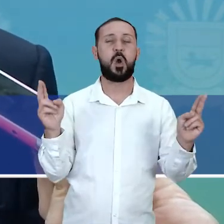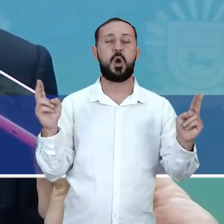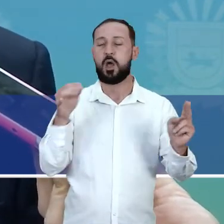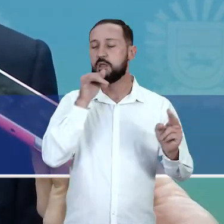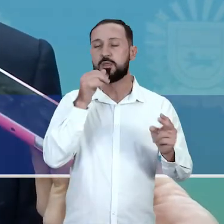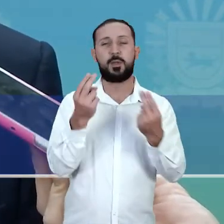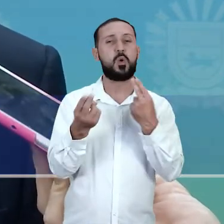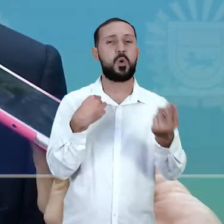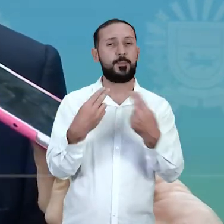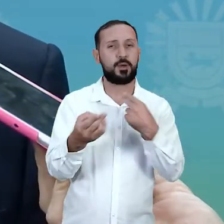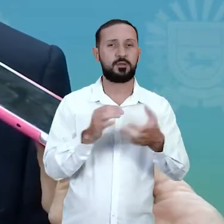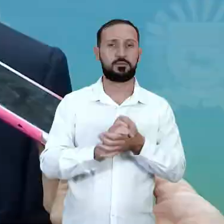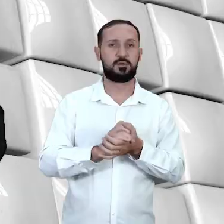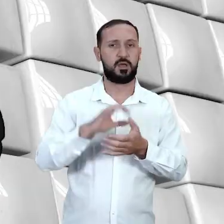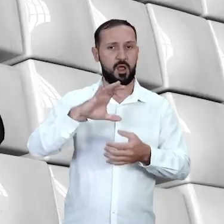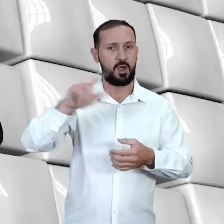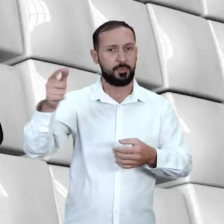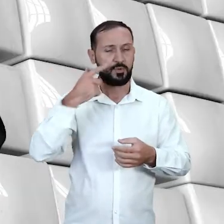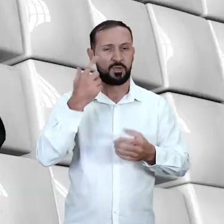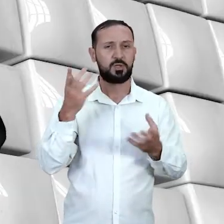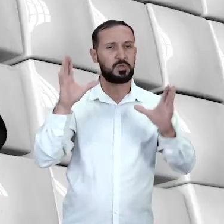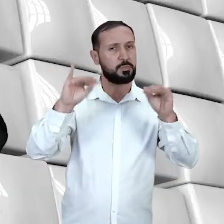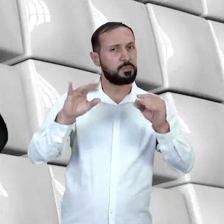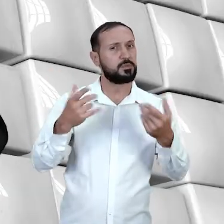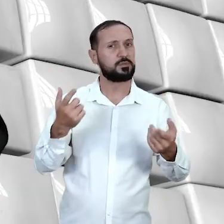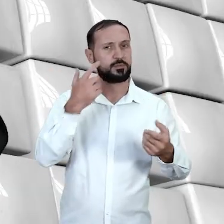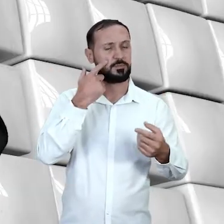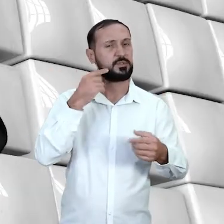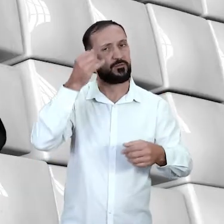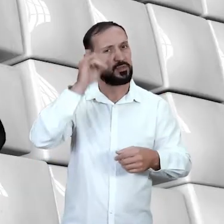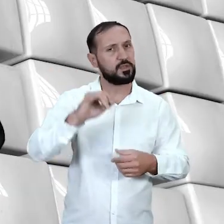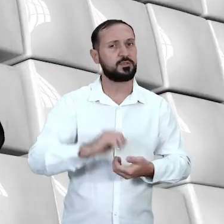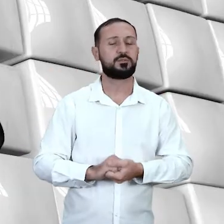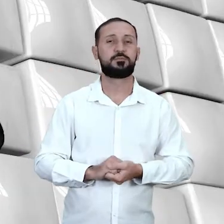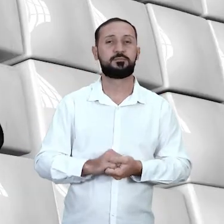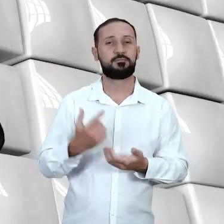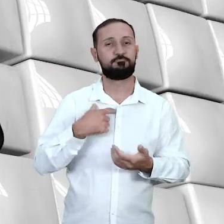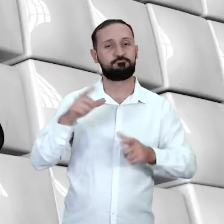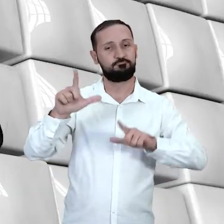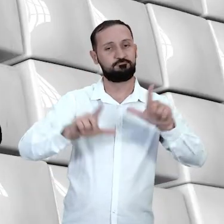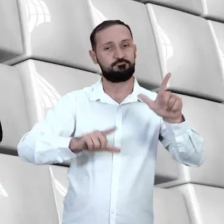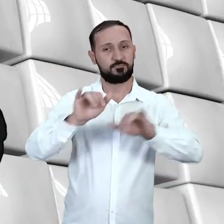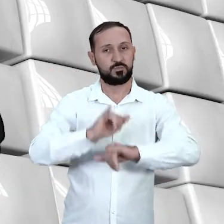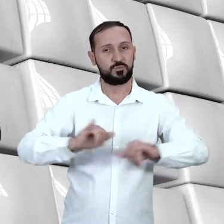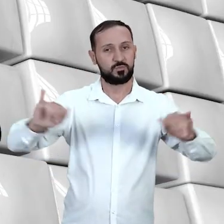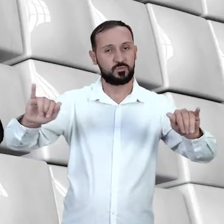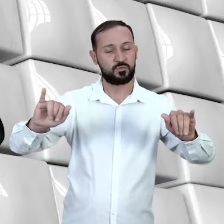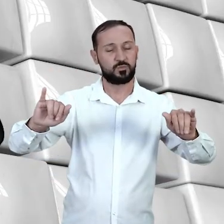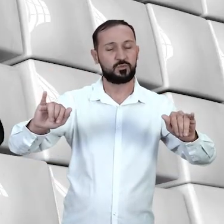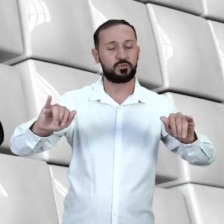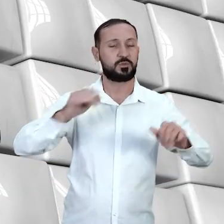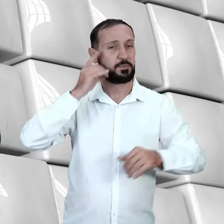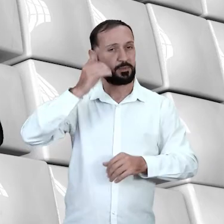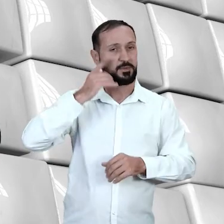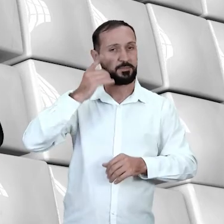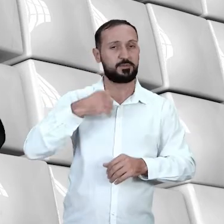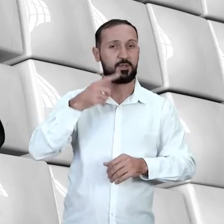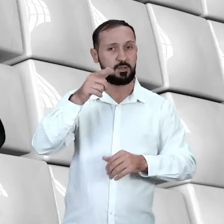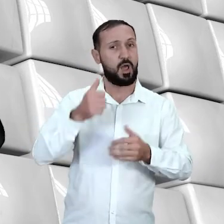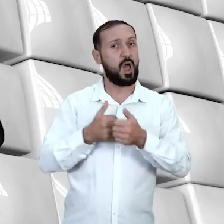Grande. Nós precisamos combater isso. Fica por aqui esta edição do Jornal Parlamentar. Siga acompanhando a